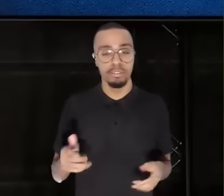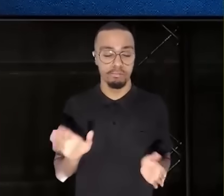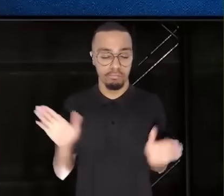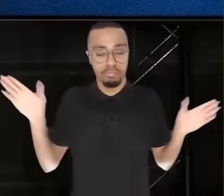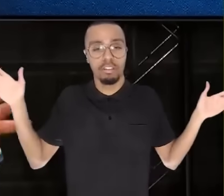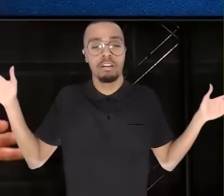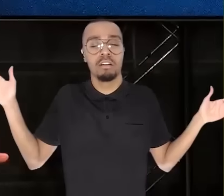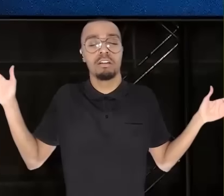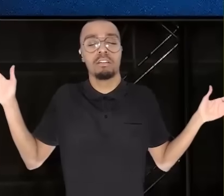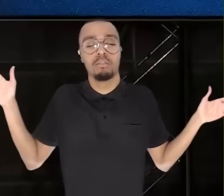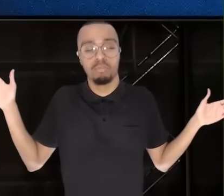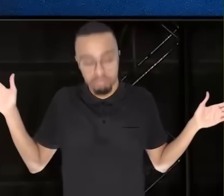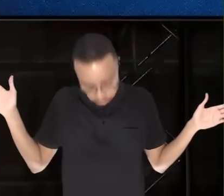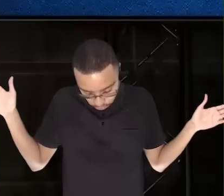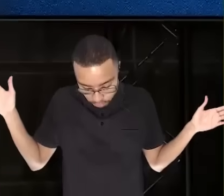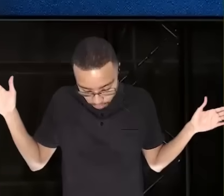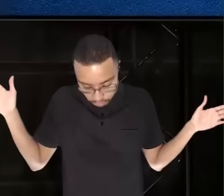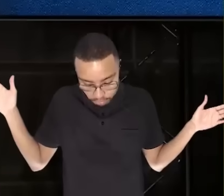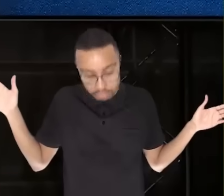o seu espírito e morreu.